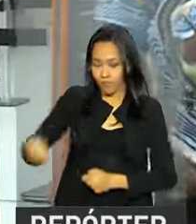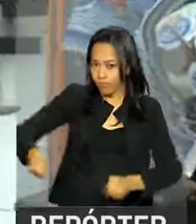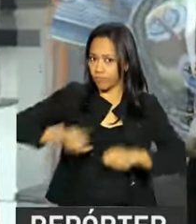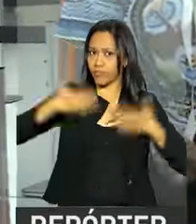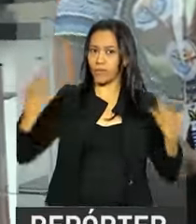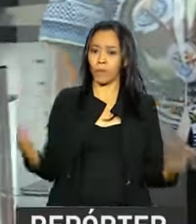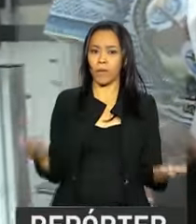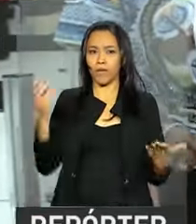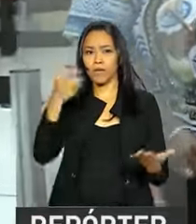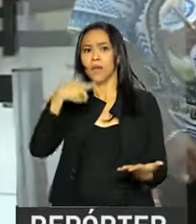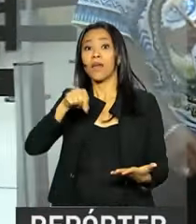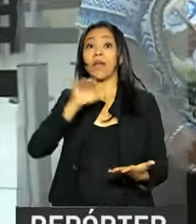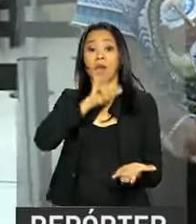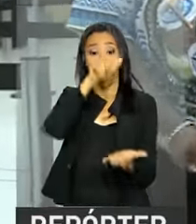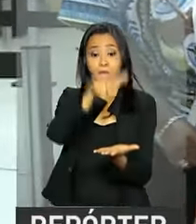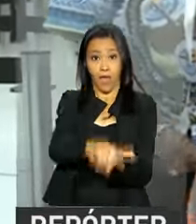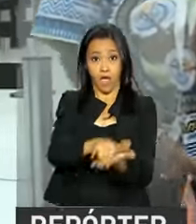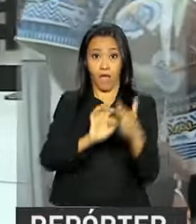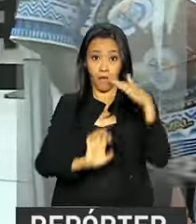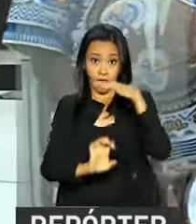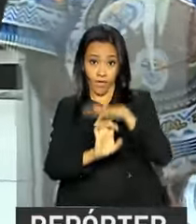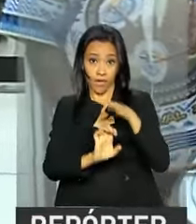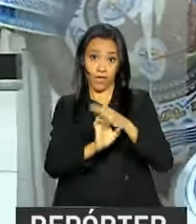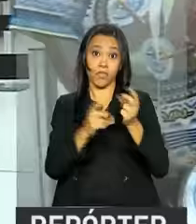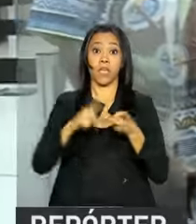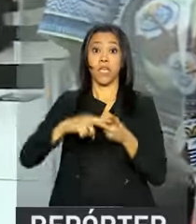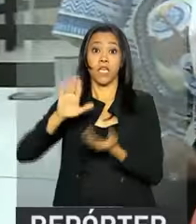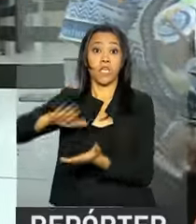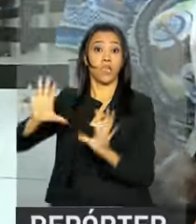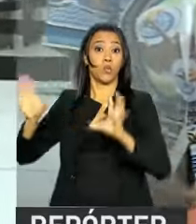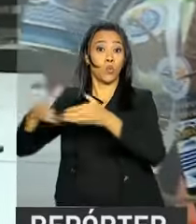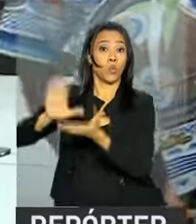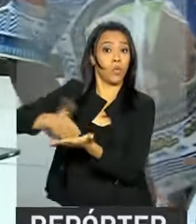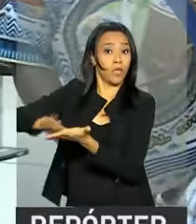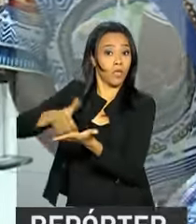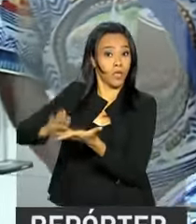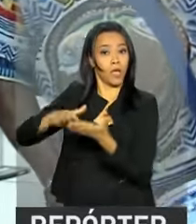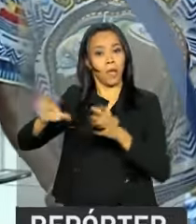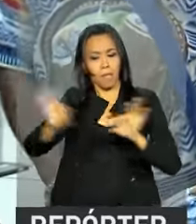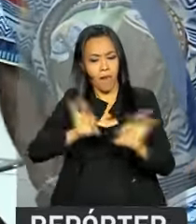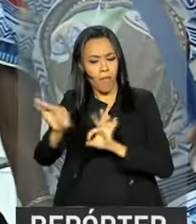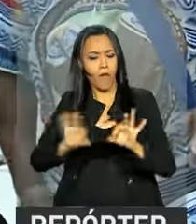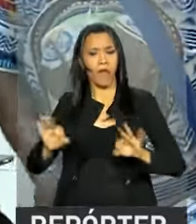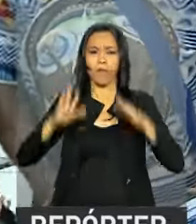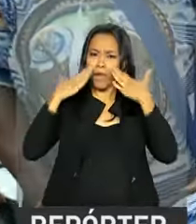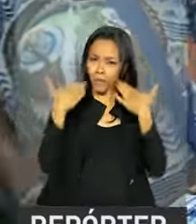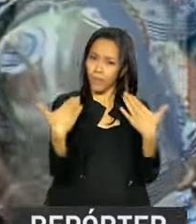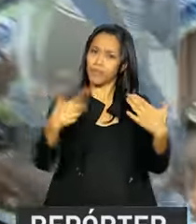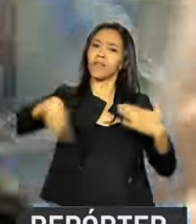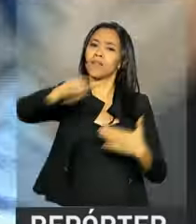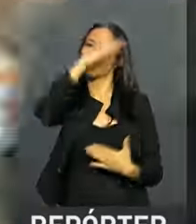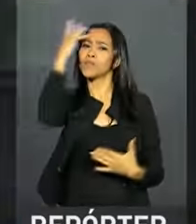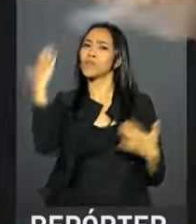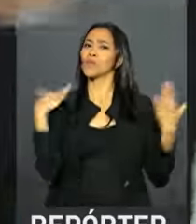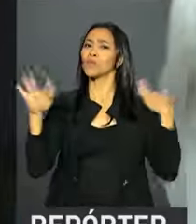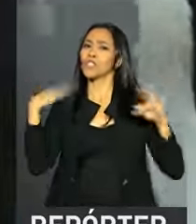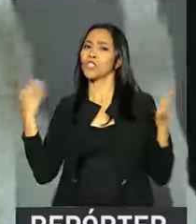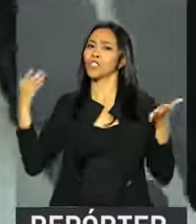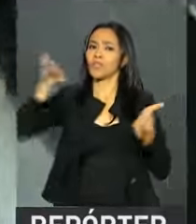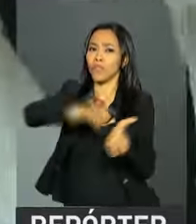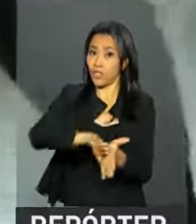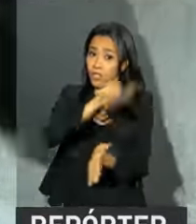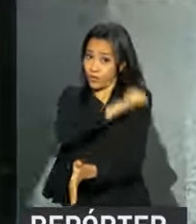surpresa que Infraero e as escolas de samba prepararam para dar aos turistas um gostinho do carnaval carioca.